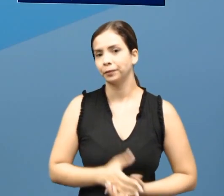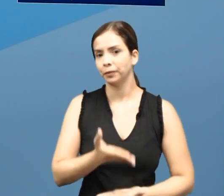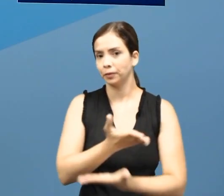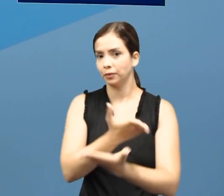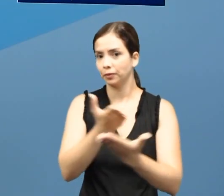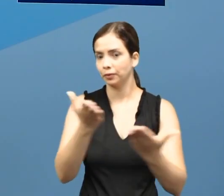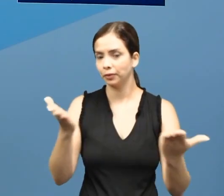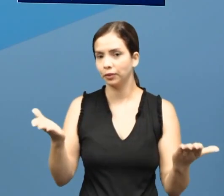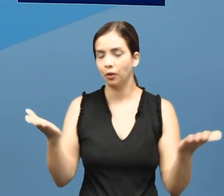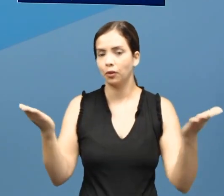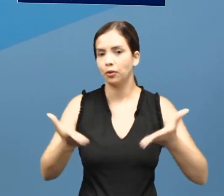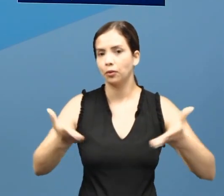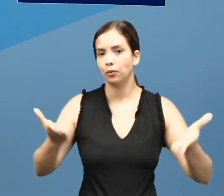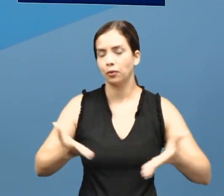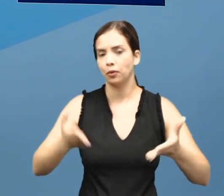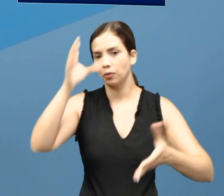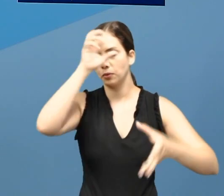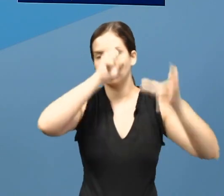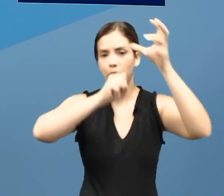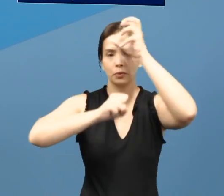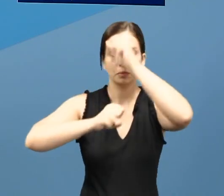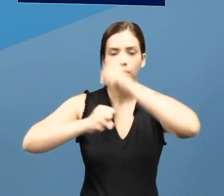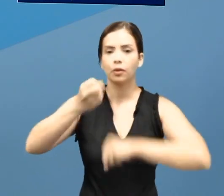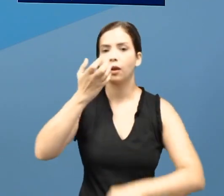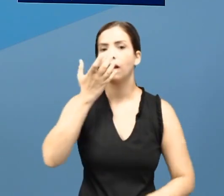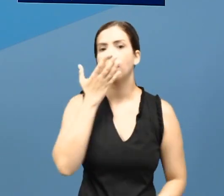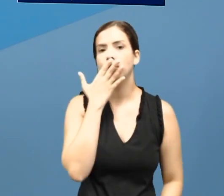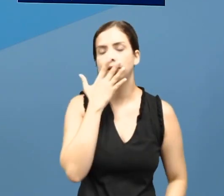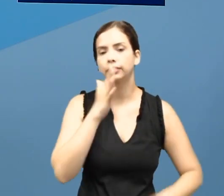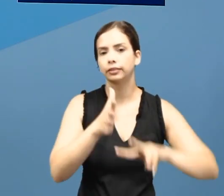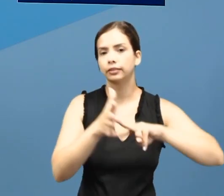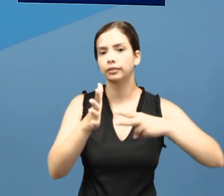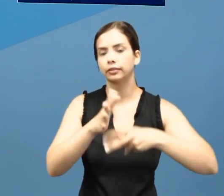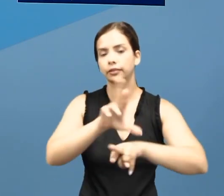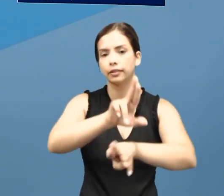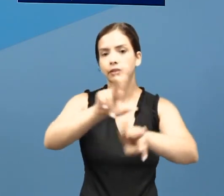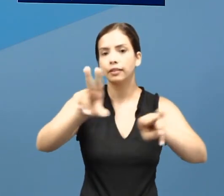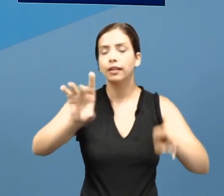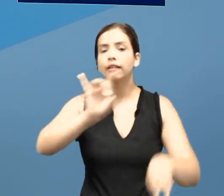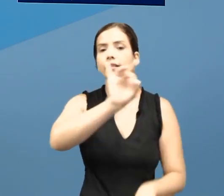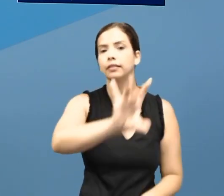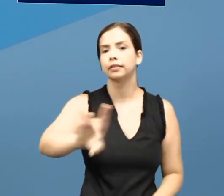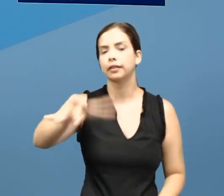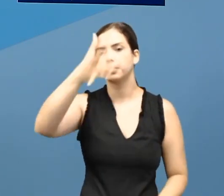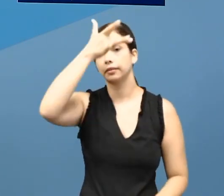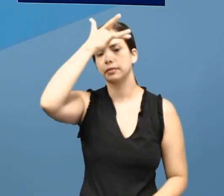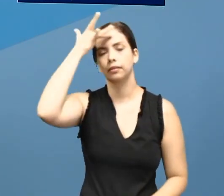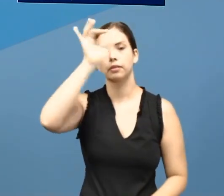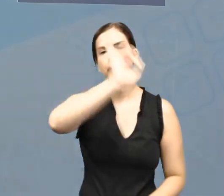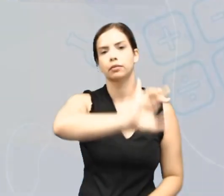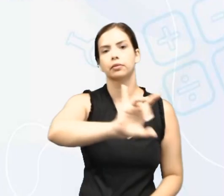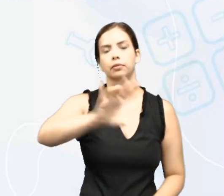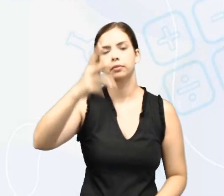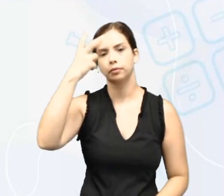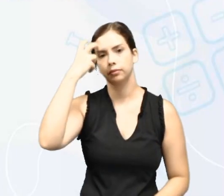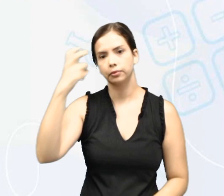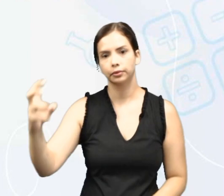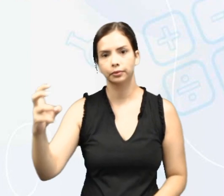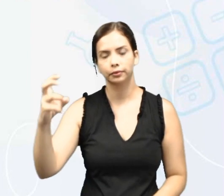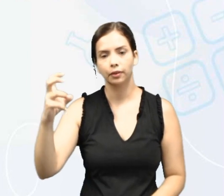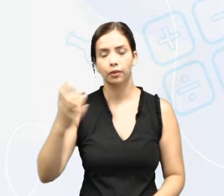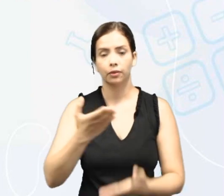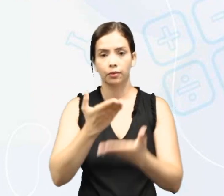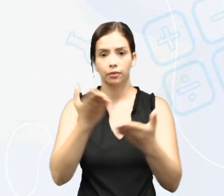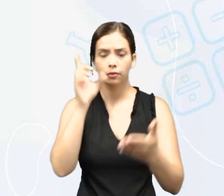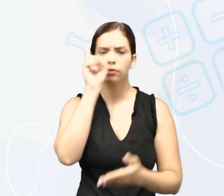vocês, certo? Hoje aprendemos que as cores têm significados diferentes para cada pessoa e para cada cultura. E